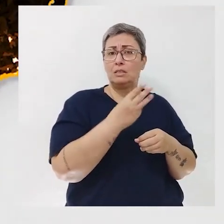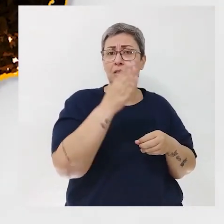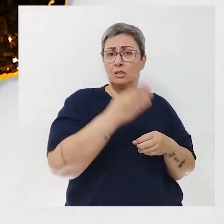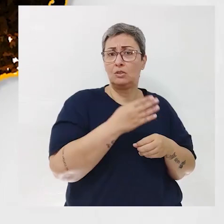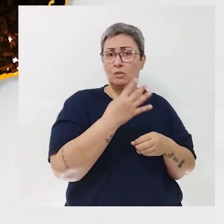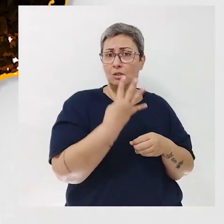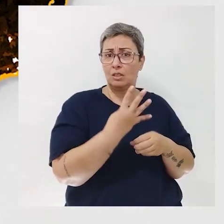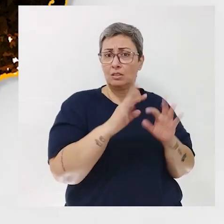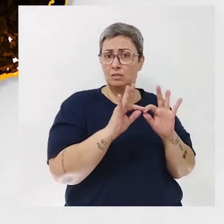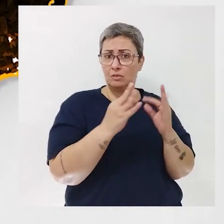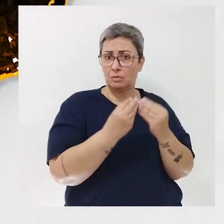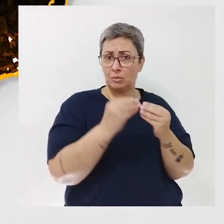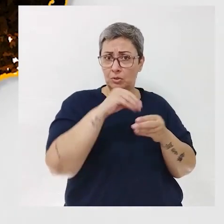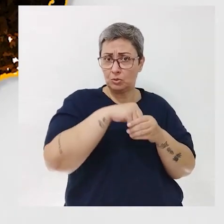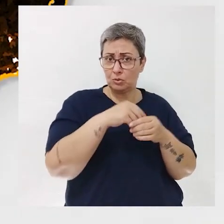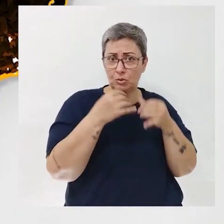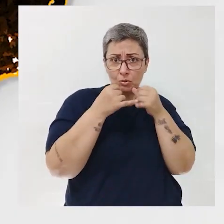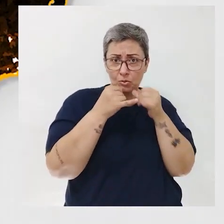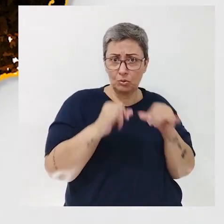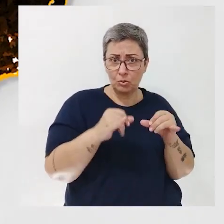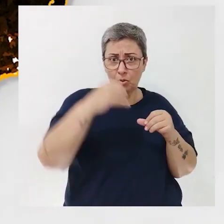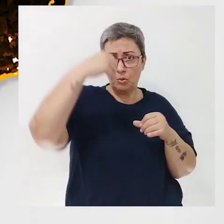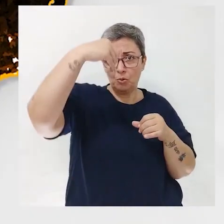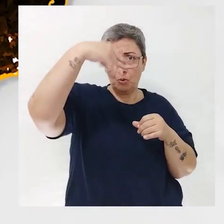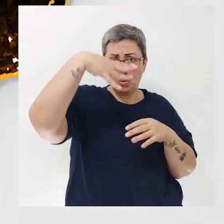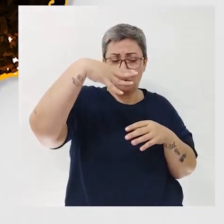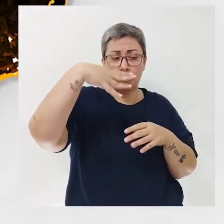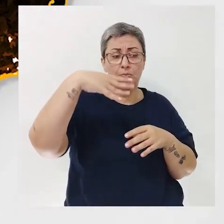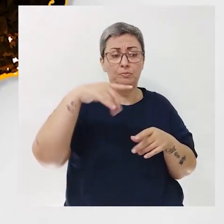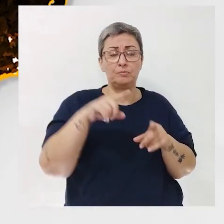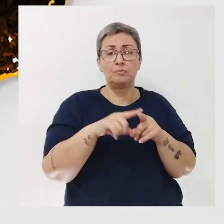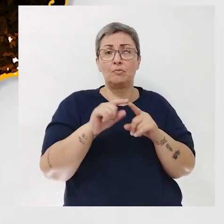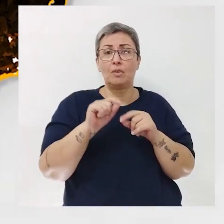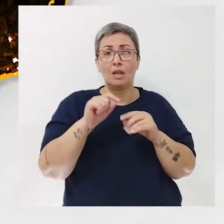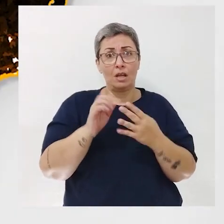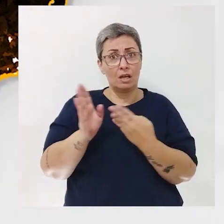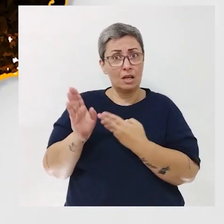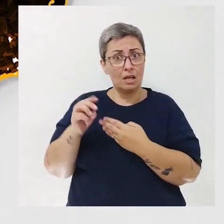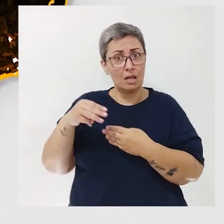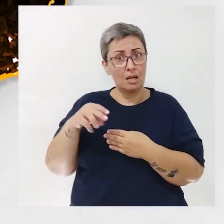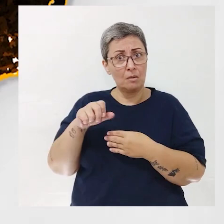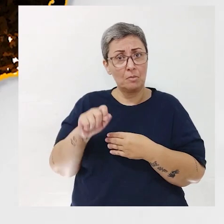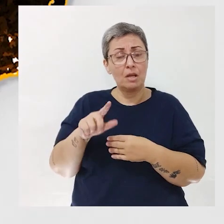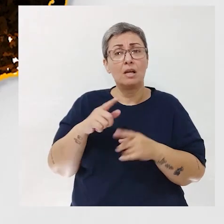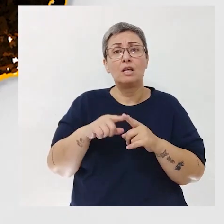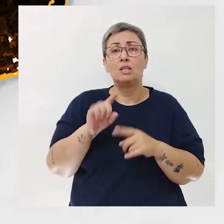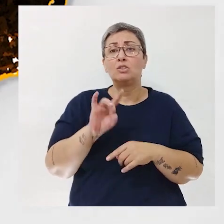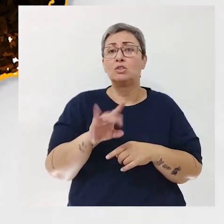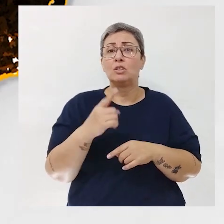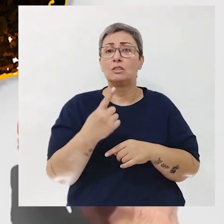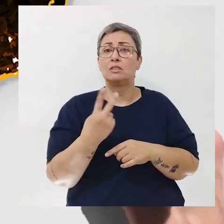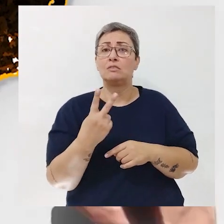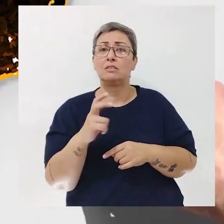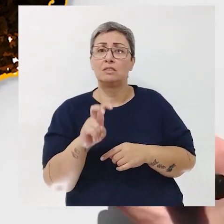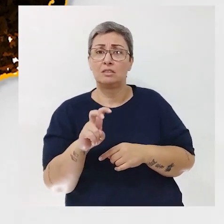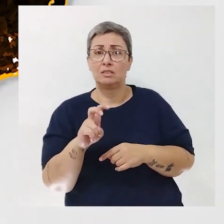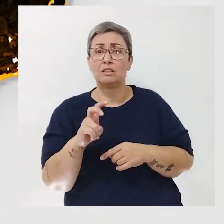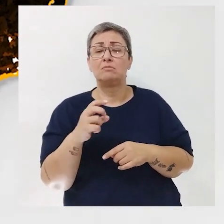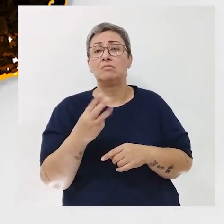3/4 das famílias com luz em casa, esses que acenderam no mapa, não passavam de